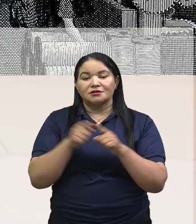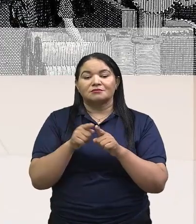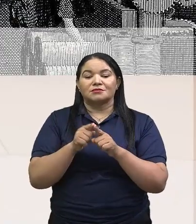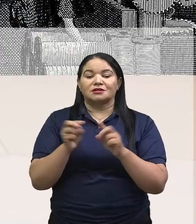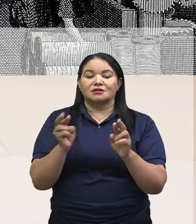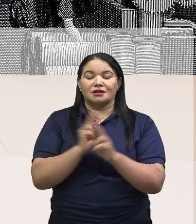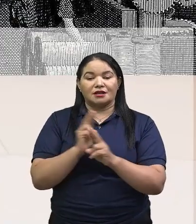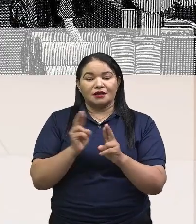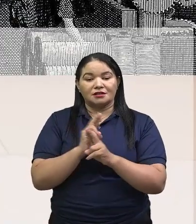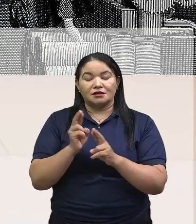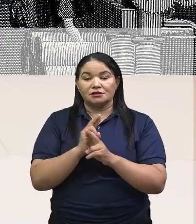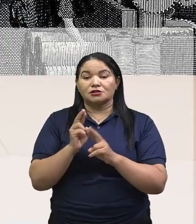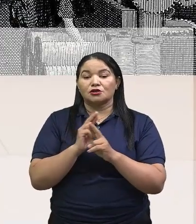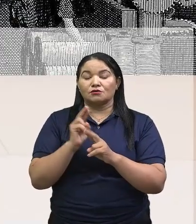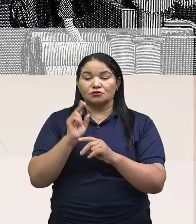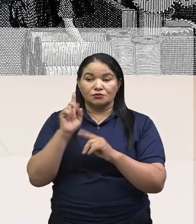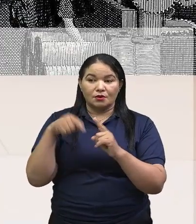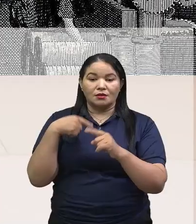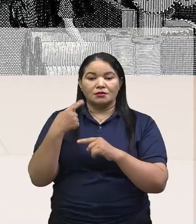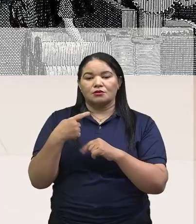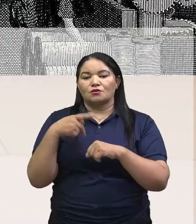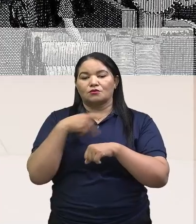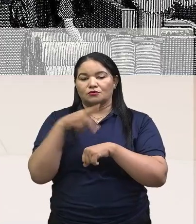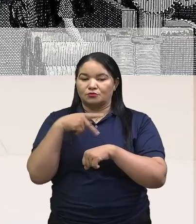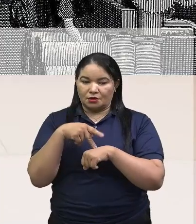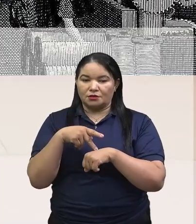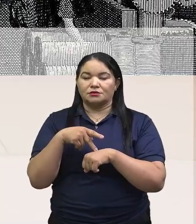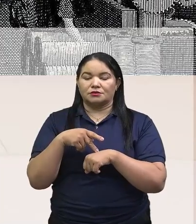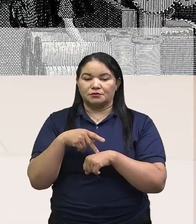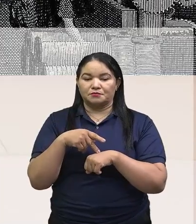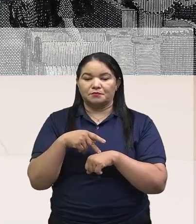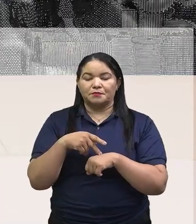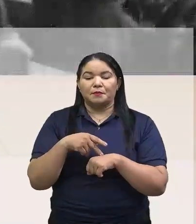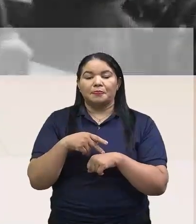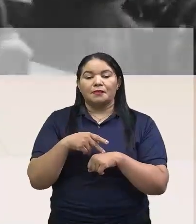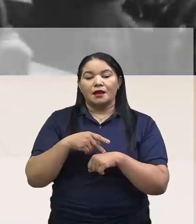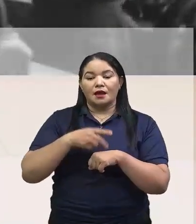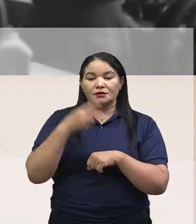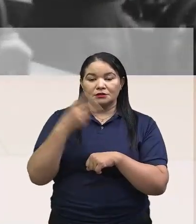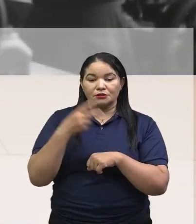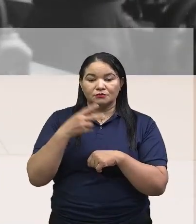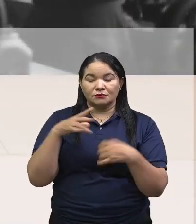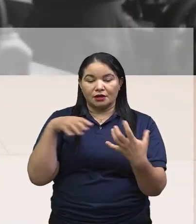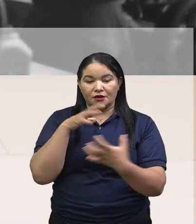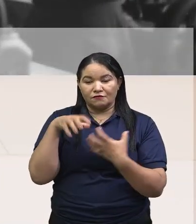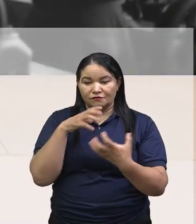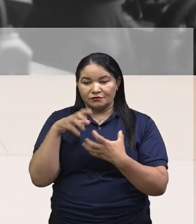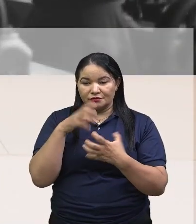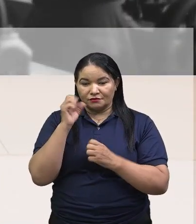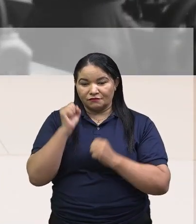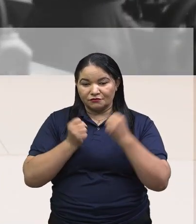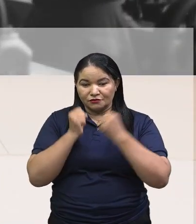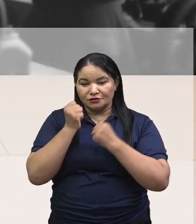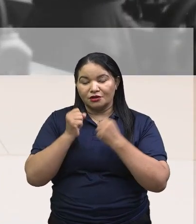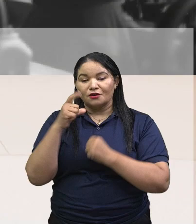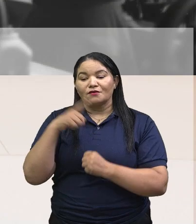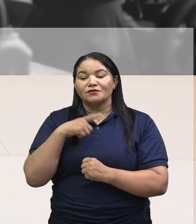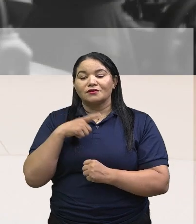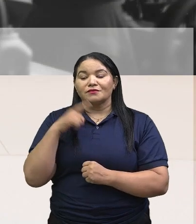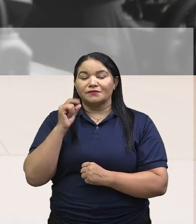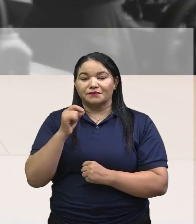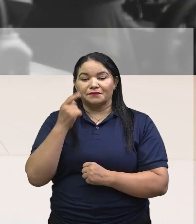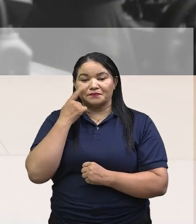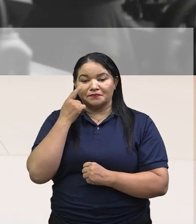relações para além de suas fronteiras. Já na segunda Revolução Industrial, você tem